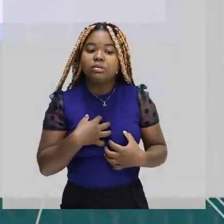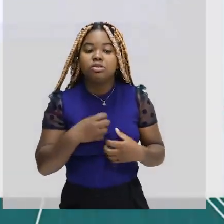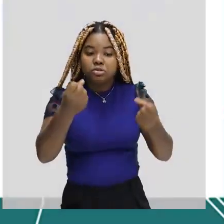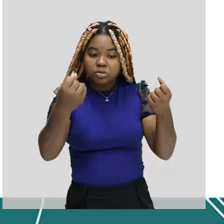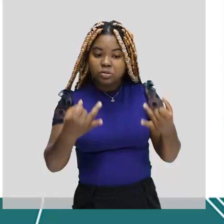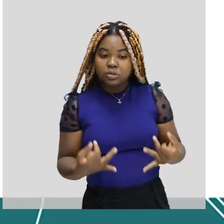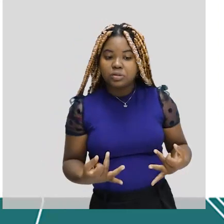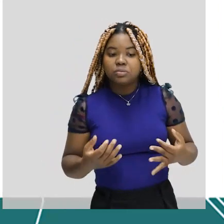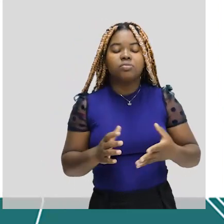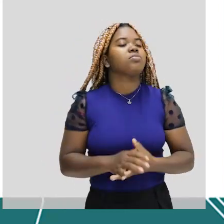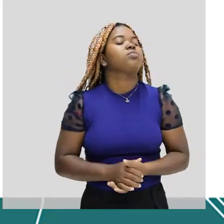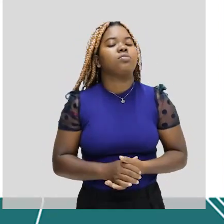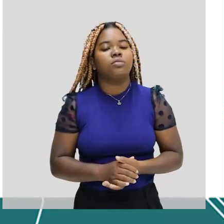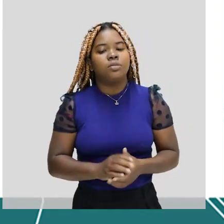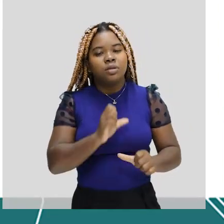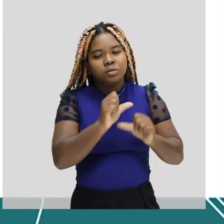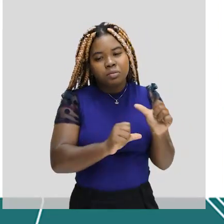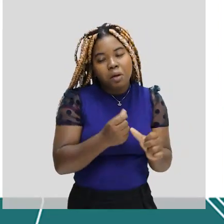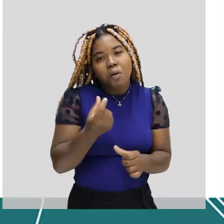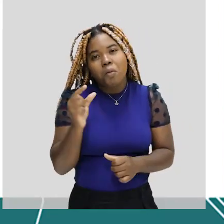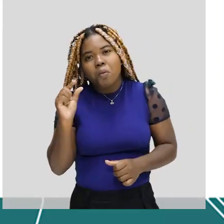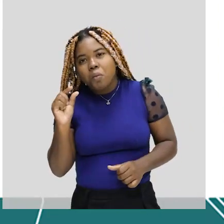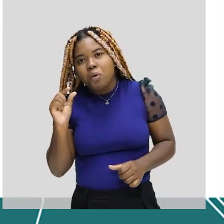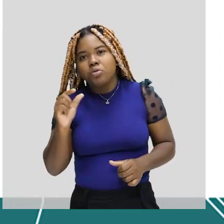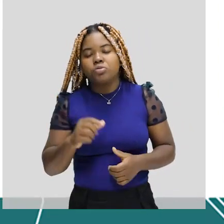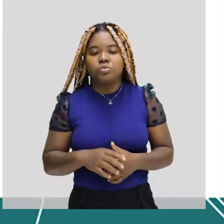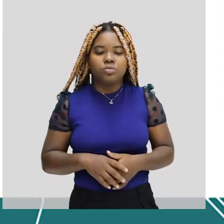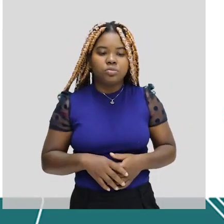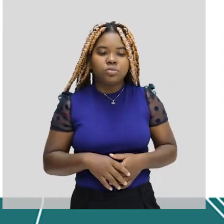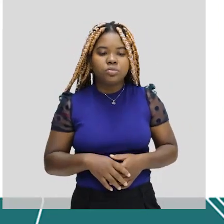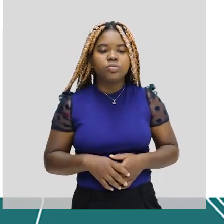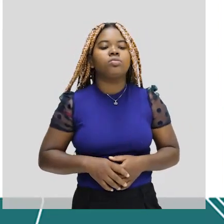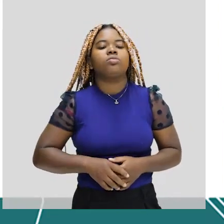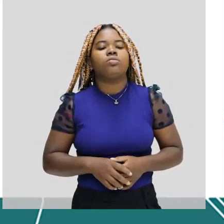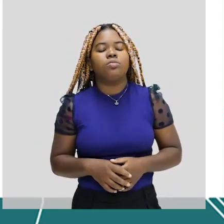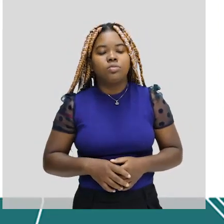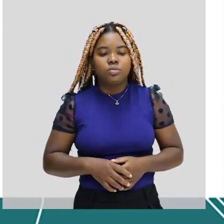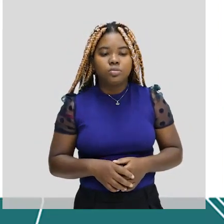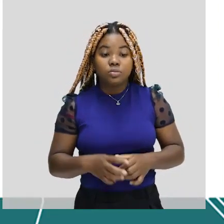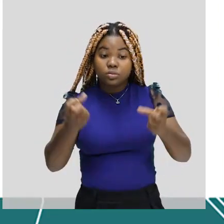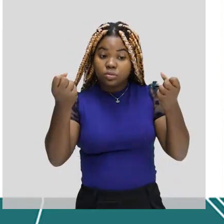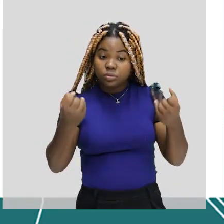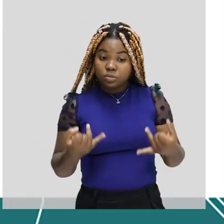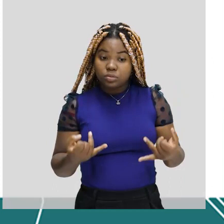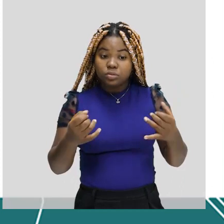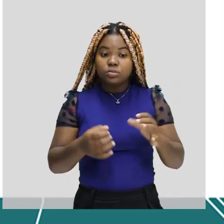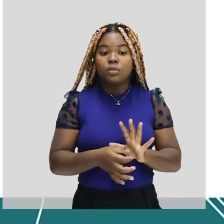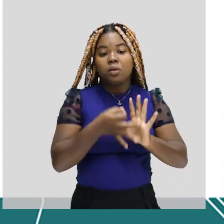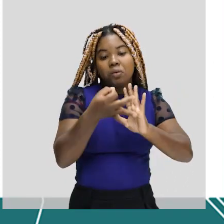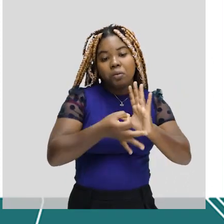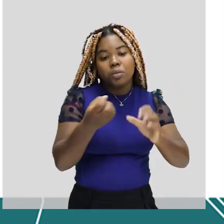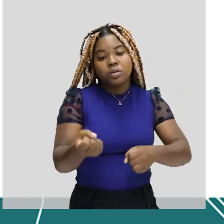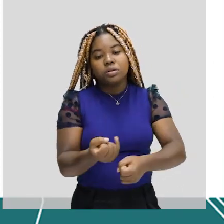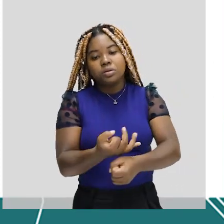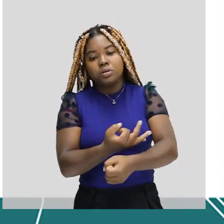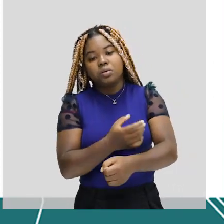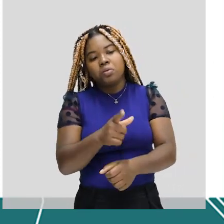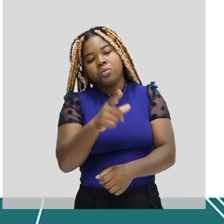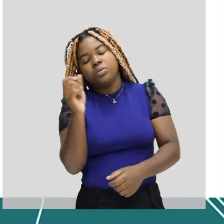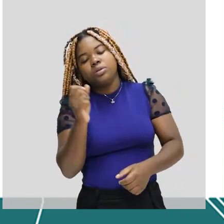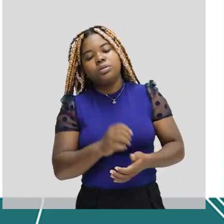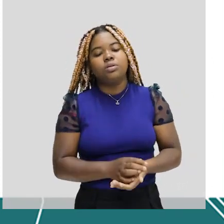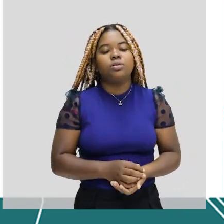situação pouco passível de mudança ou permanente. Para expressar opinião, emoção ou preferências,